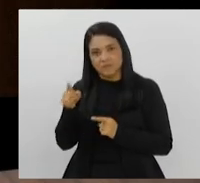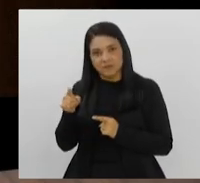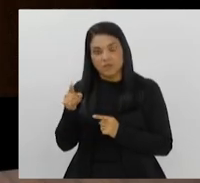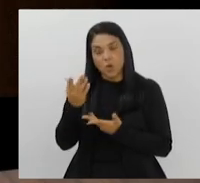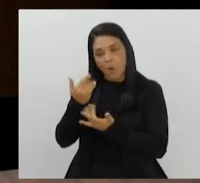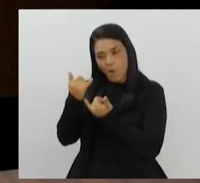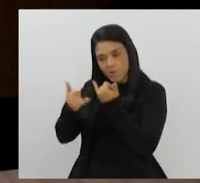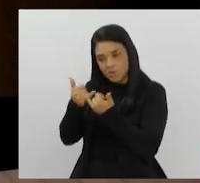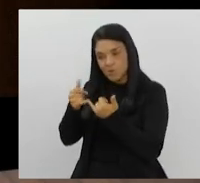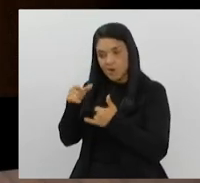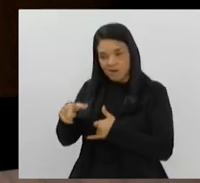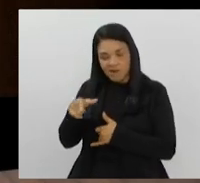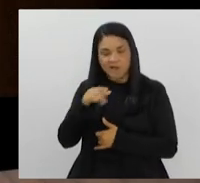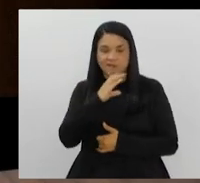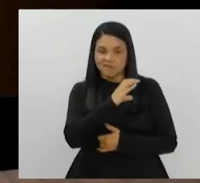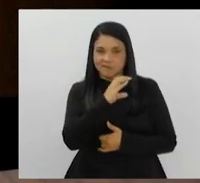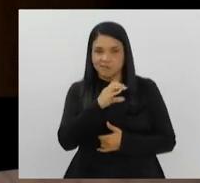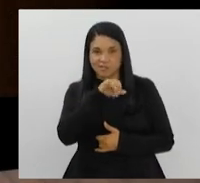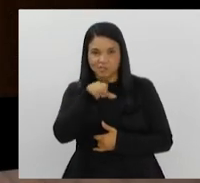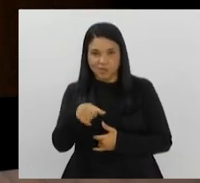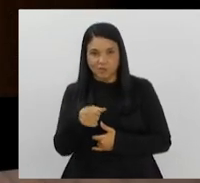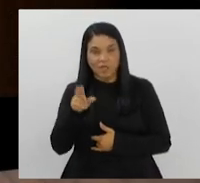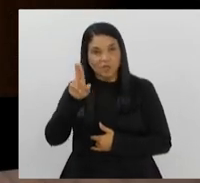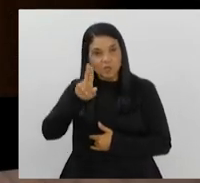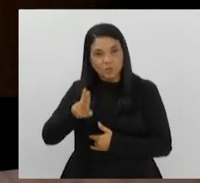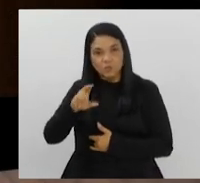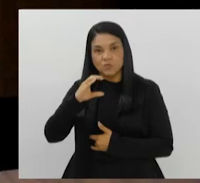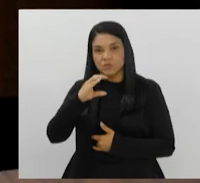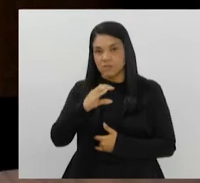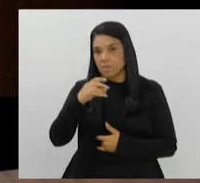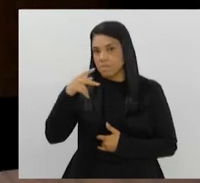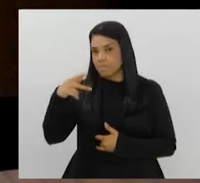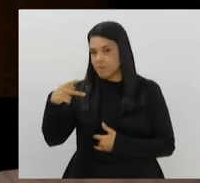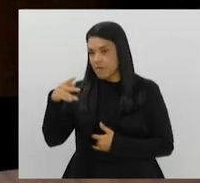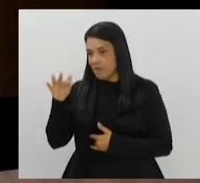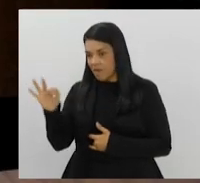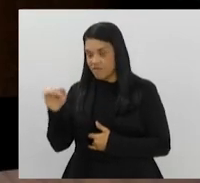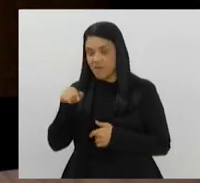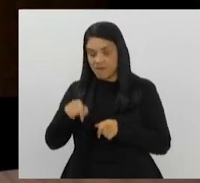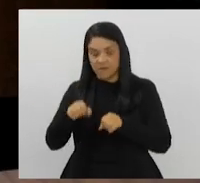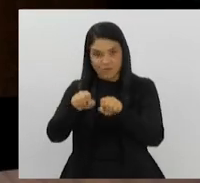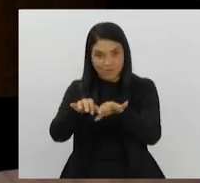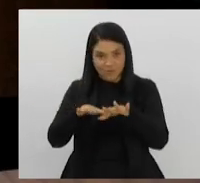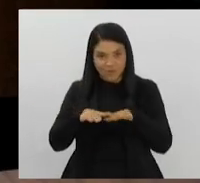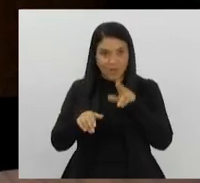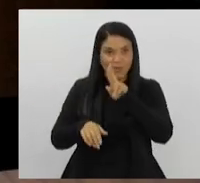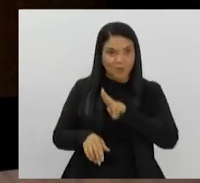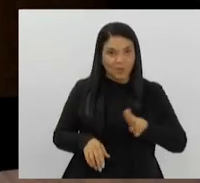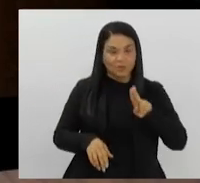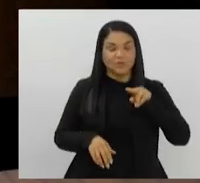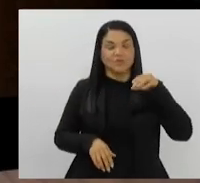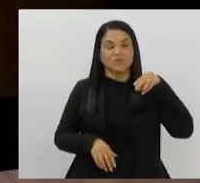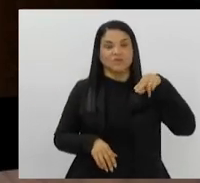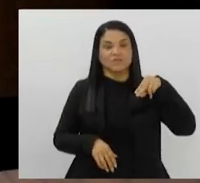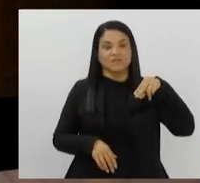Lá na CCJ, ele usa o CPF. Aqui no plenário, ele usa o